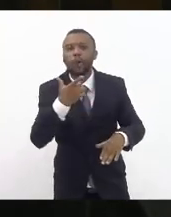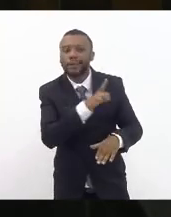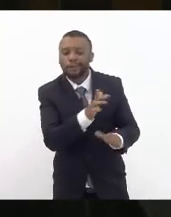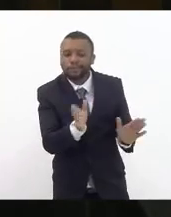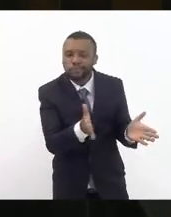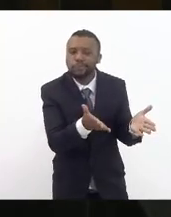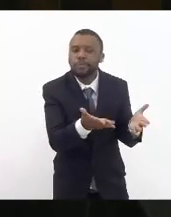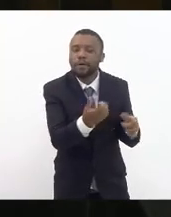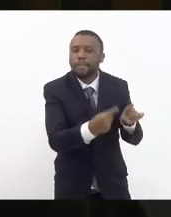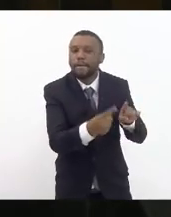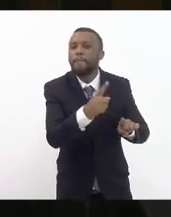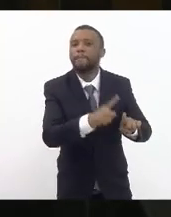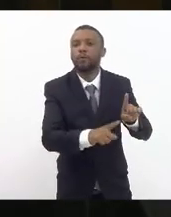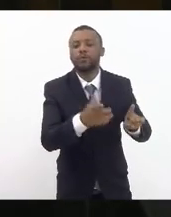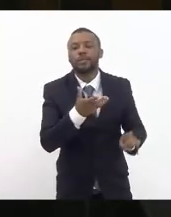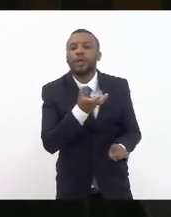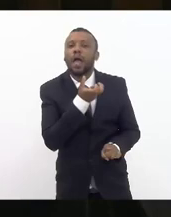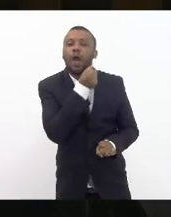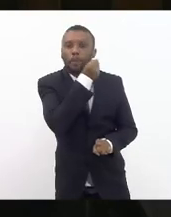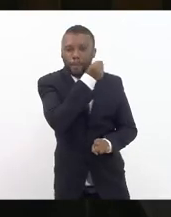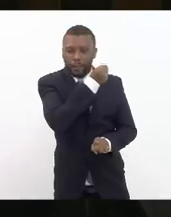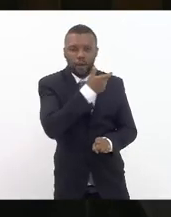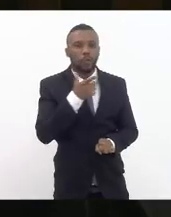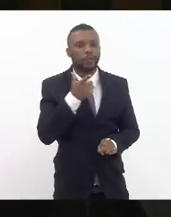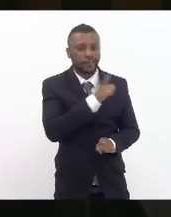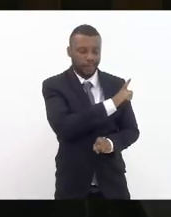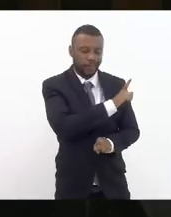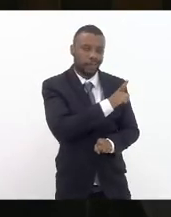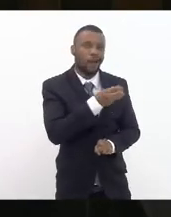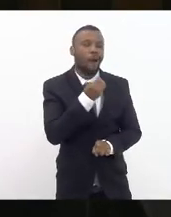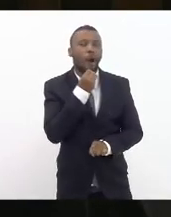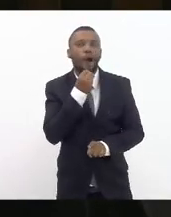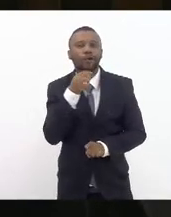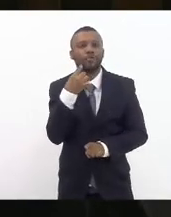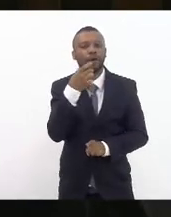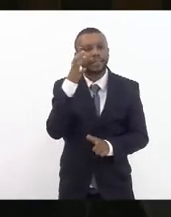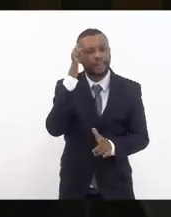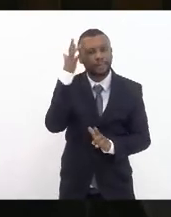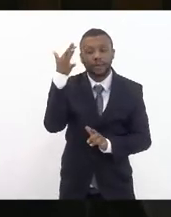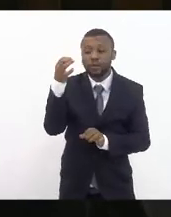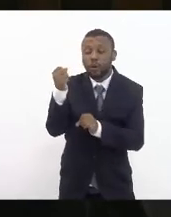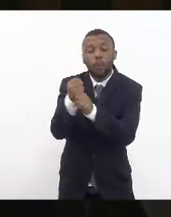claro que quando a gente define um ano para ser o IPM,